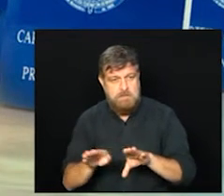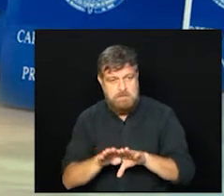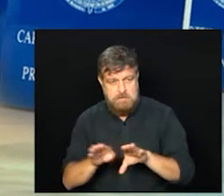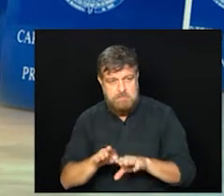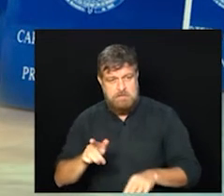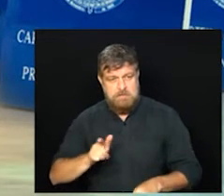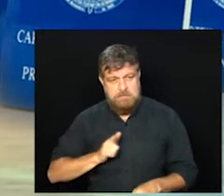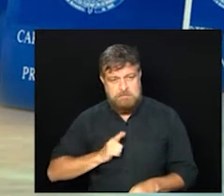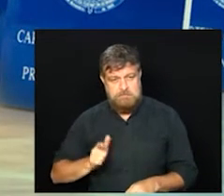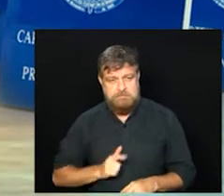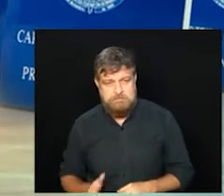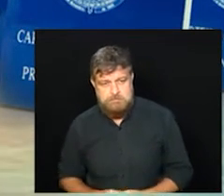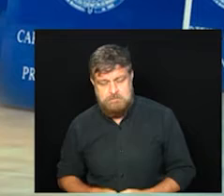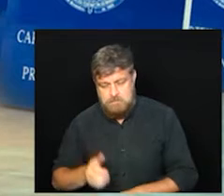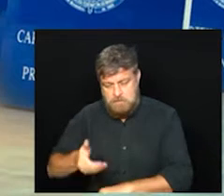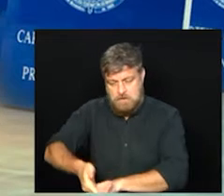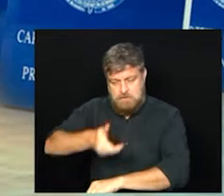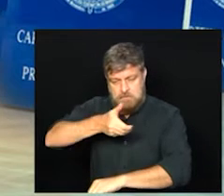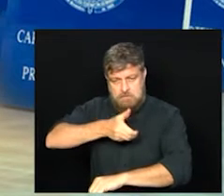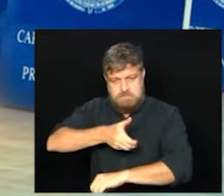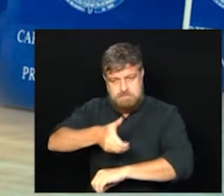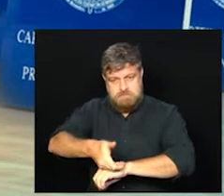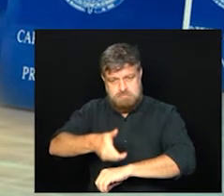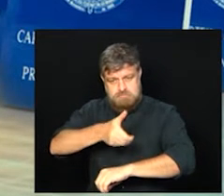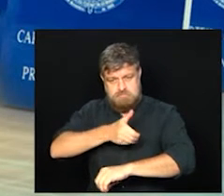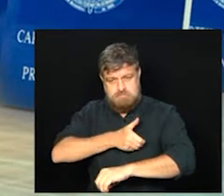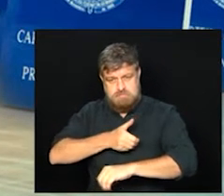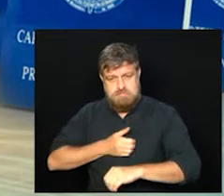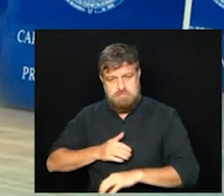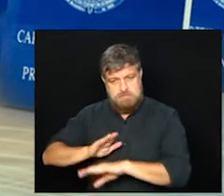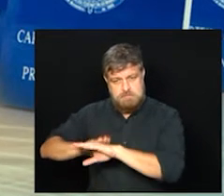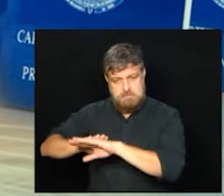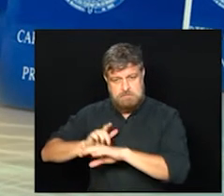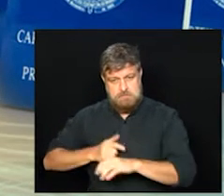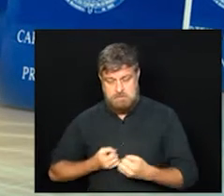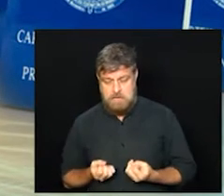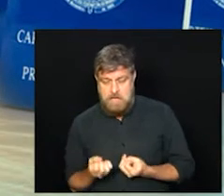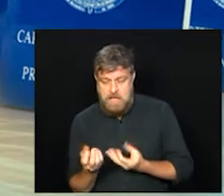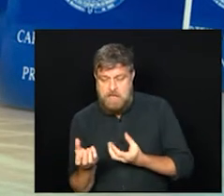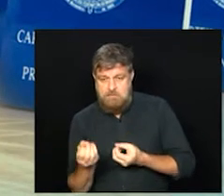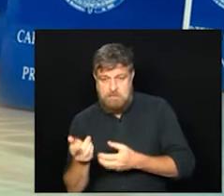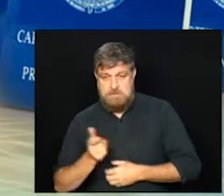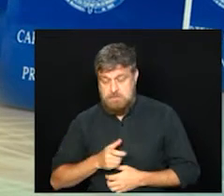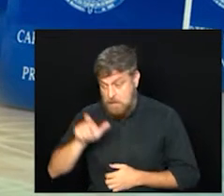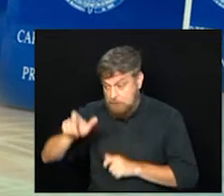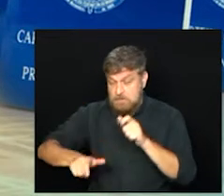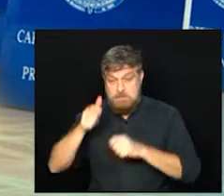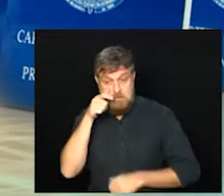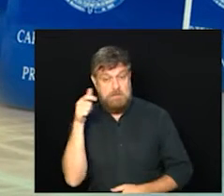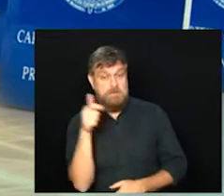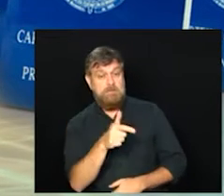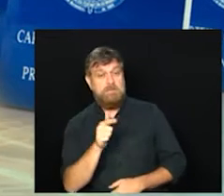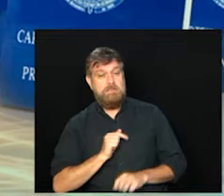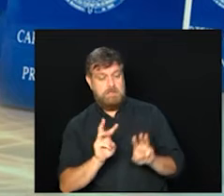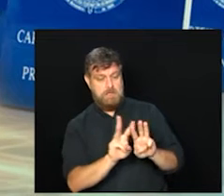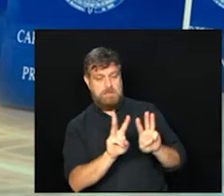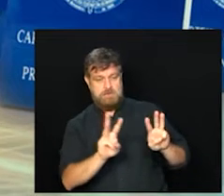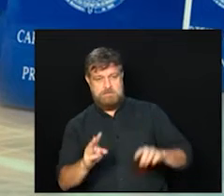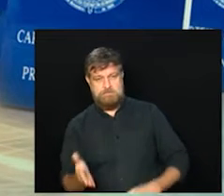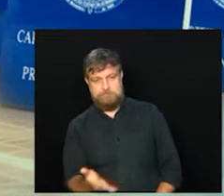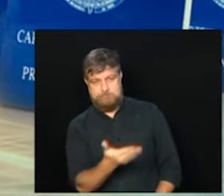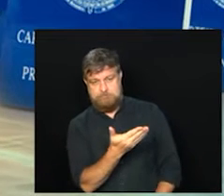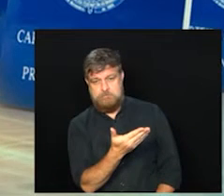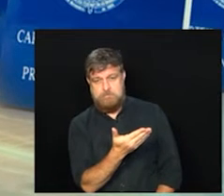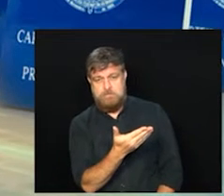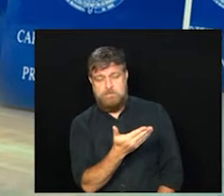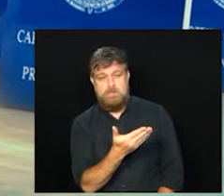mecânico, tratorista operador de roçadeira. Mais informações os interessados encontram no site do Centro